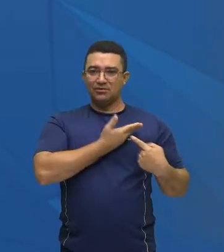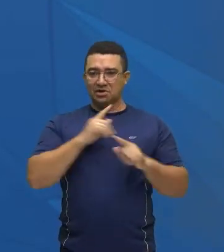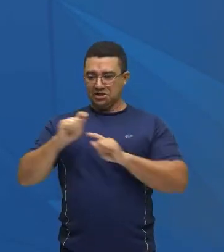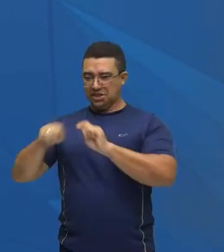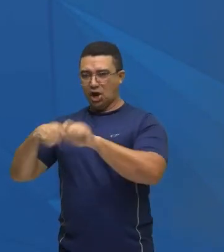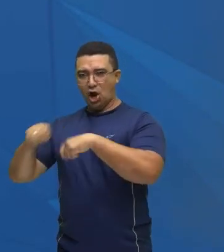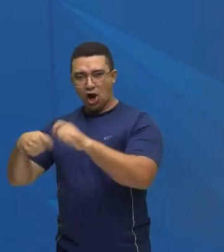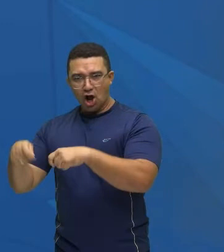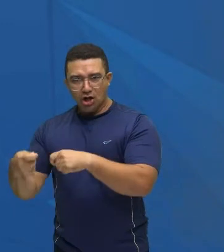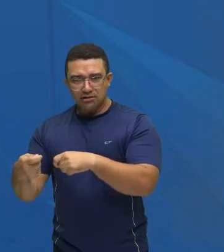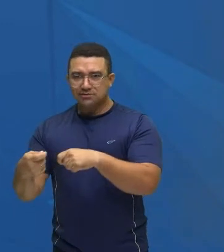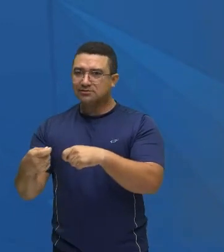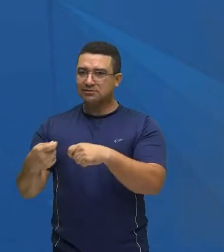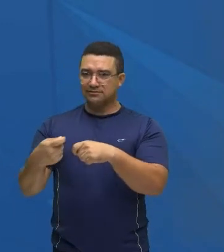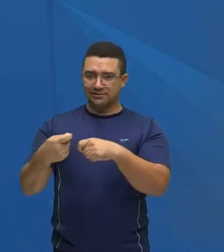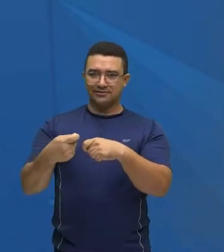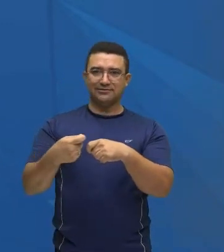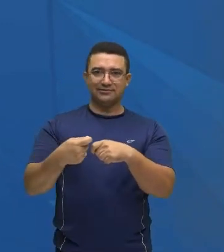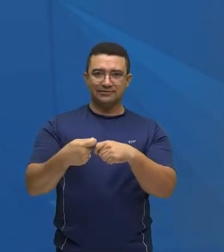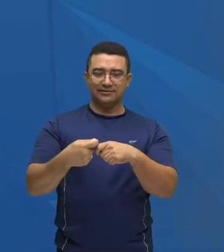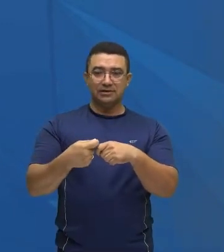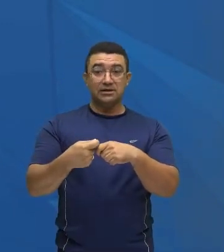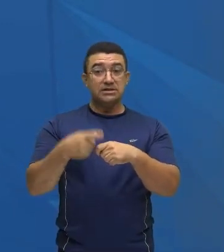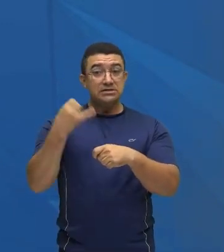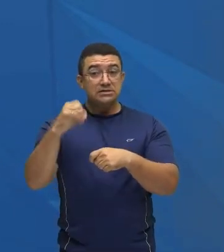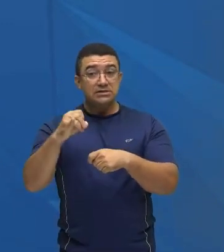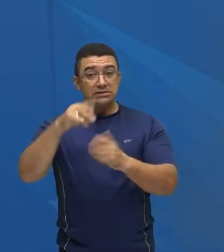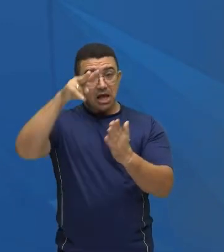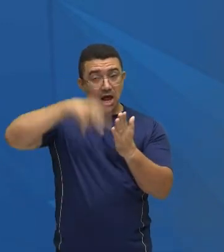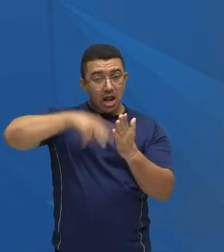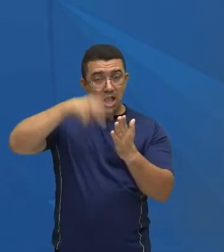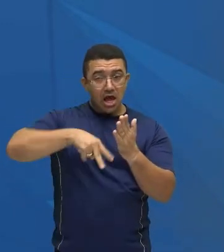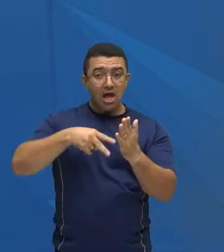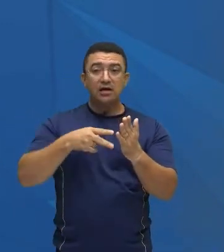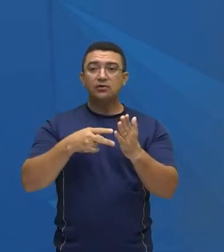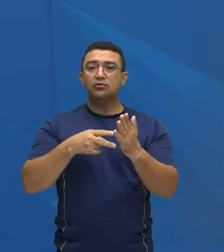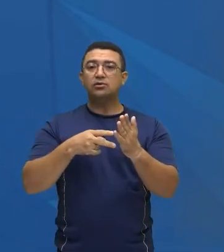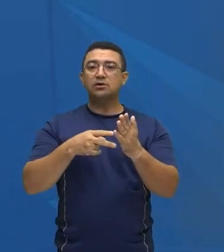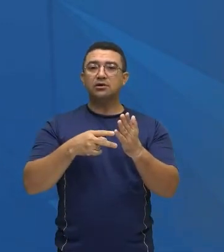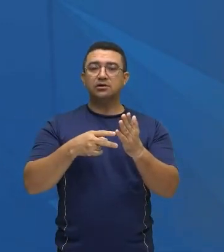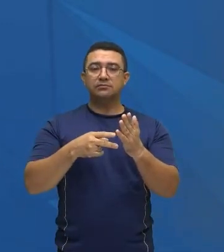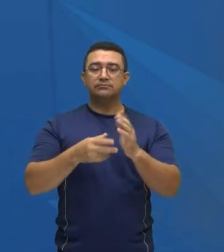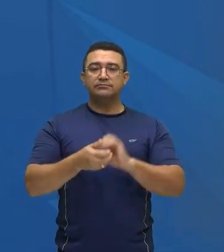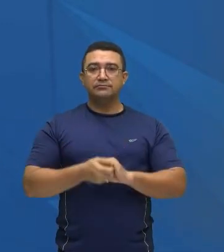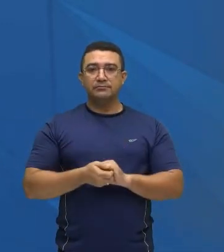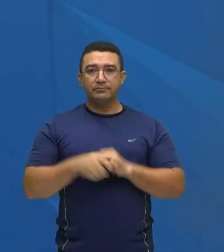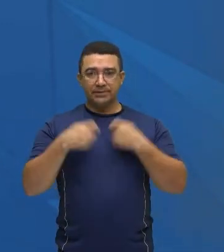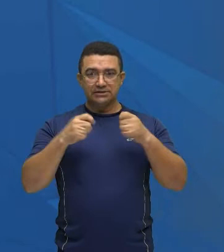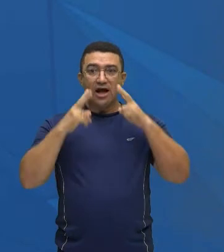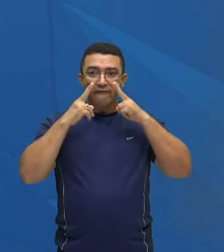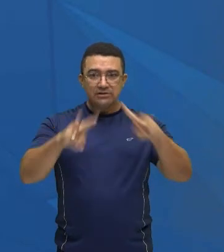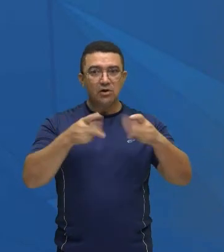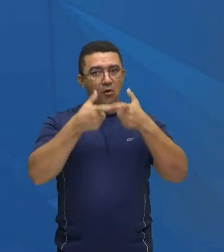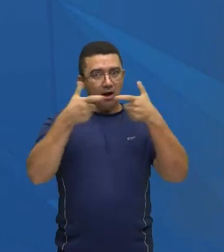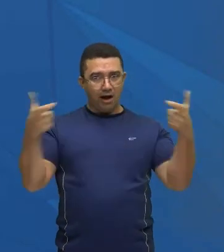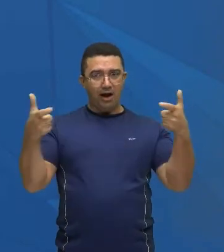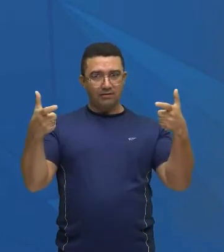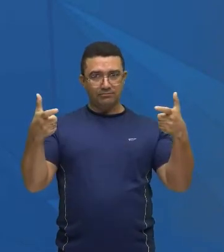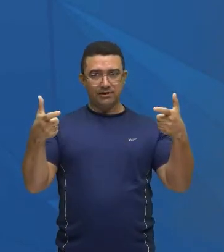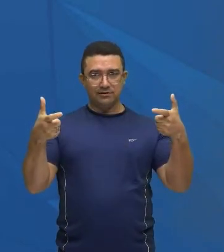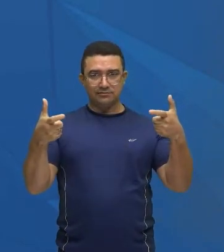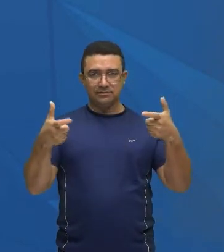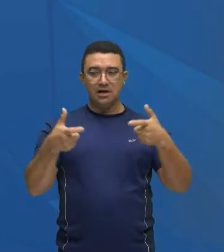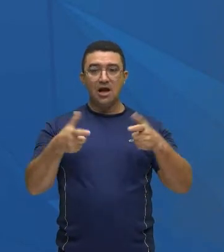negócios, né? Se você parar para ler um pouco mais ou visualizar, ter um olhar um pouco mais amplo em relação a esse ditado,